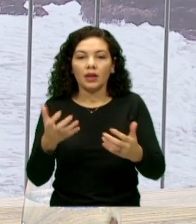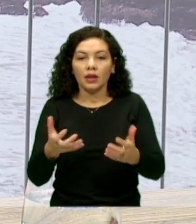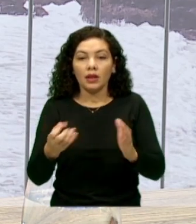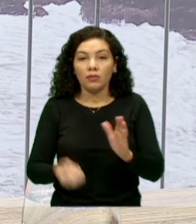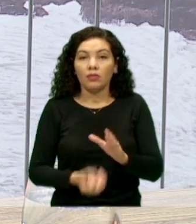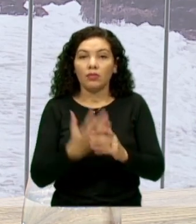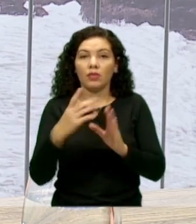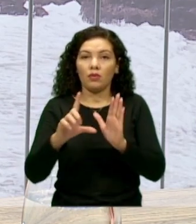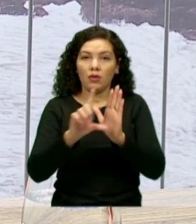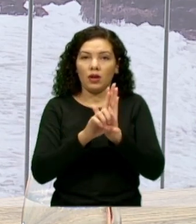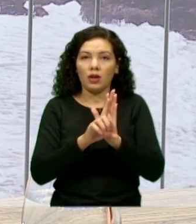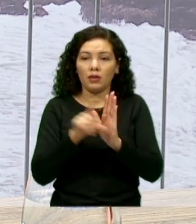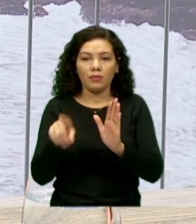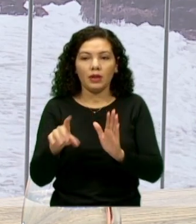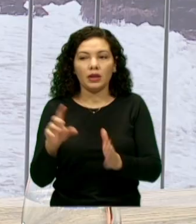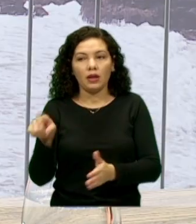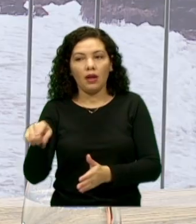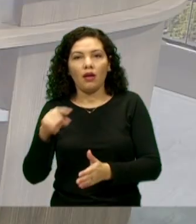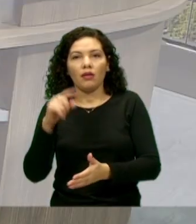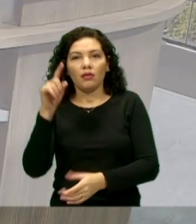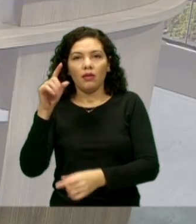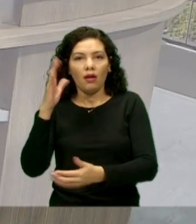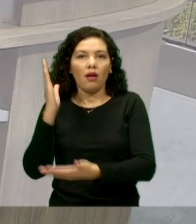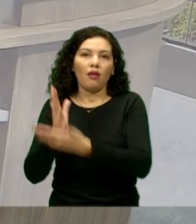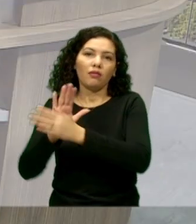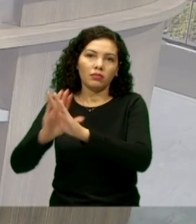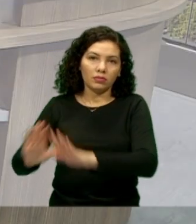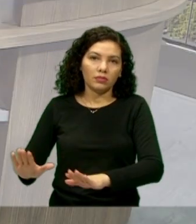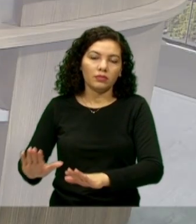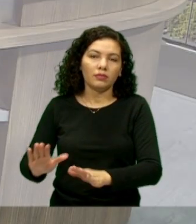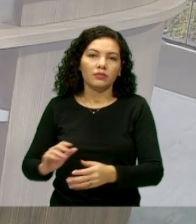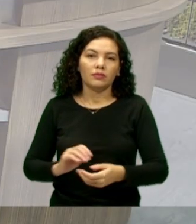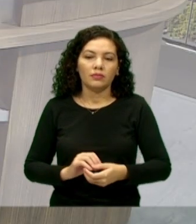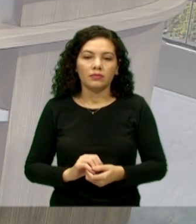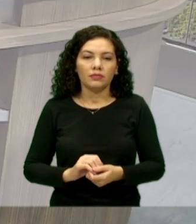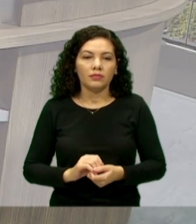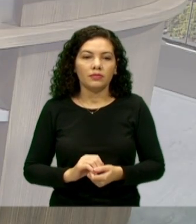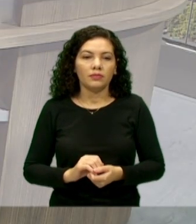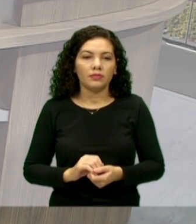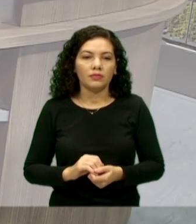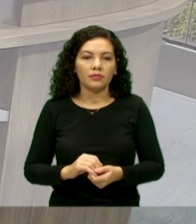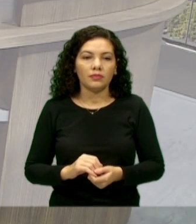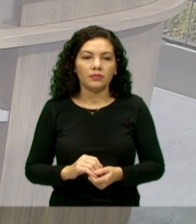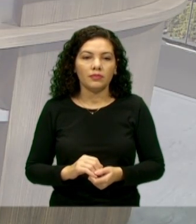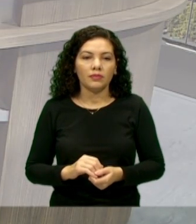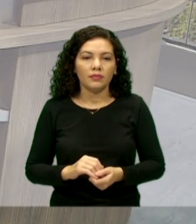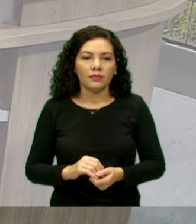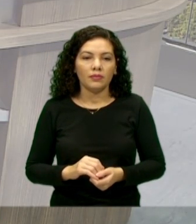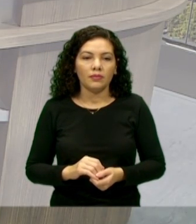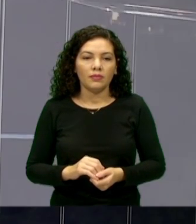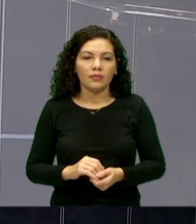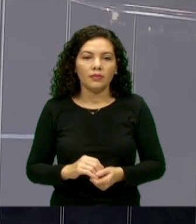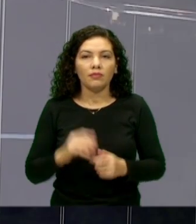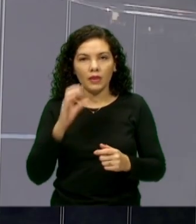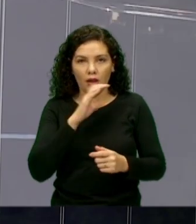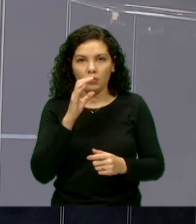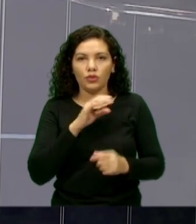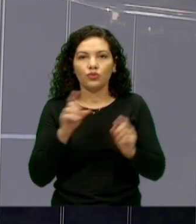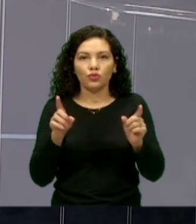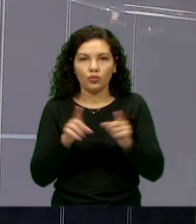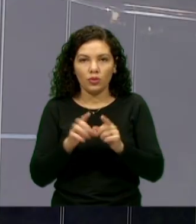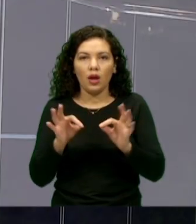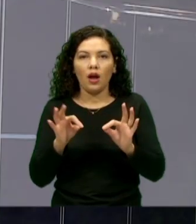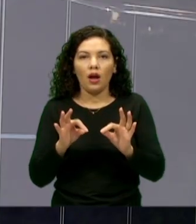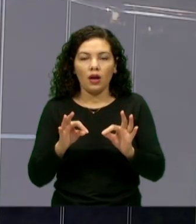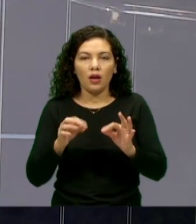uma lei para que isso não aconteça. E isso vocês vão até, assim, rapidamente, antes da gente